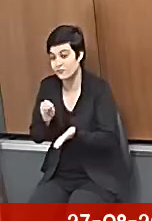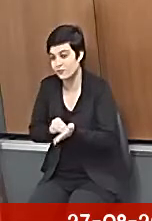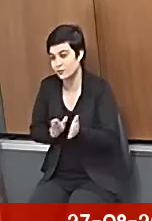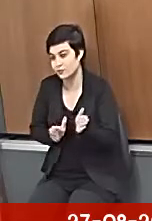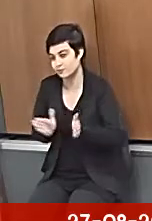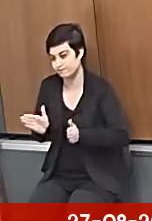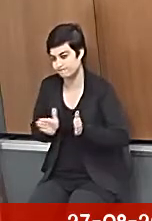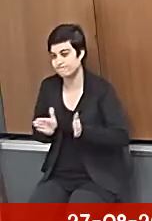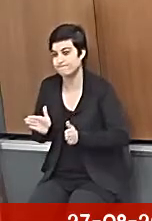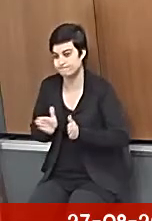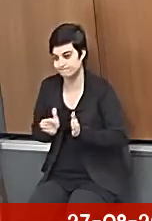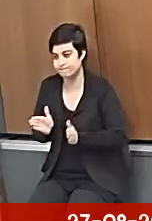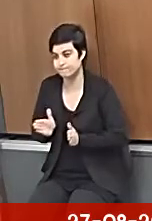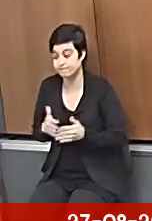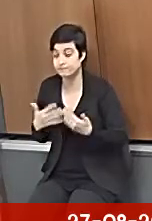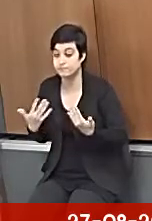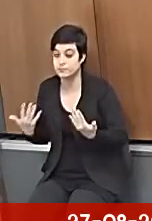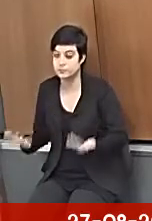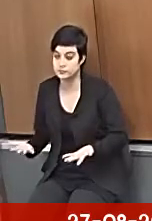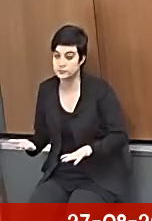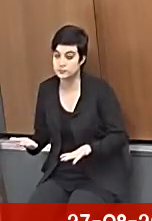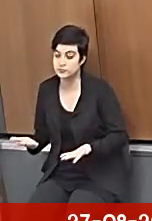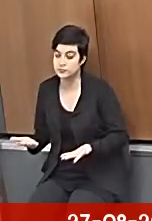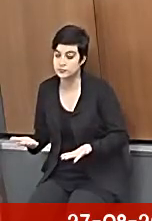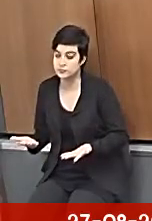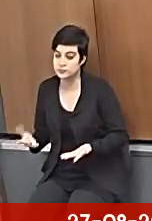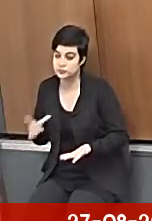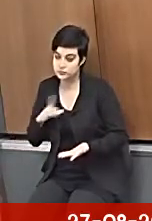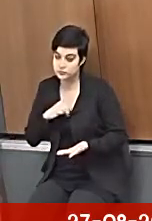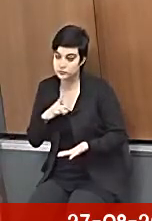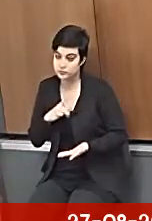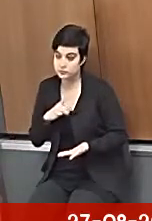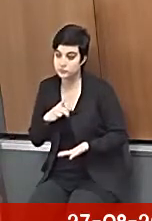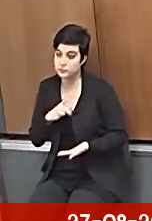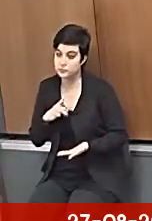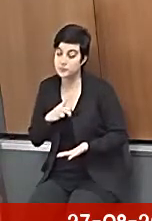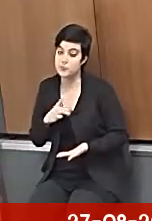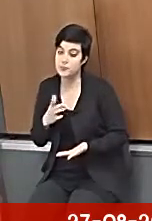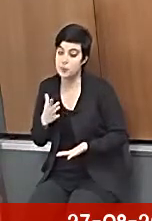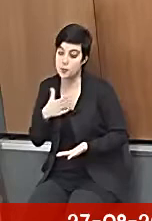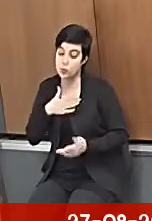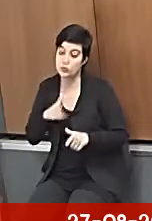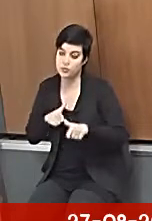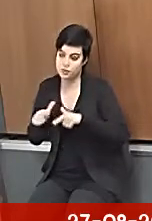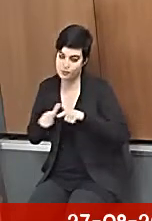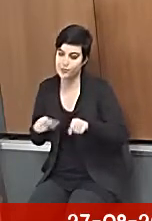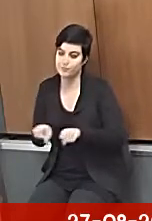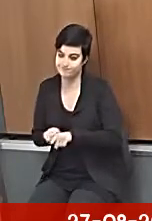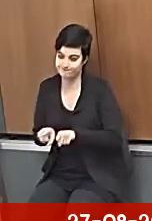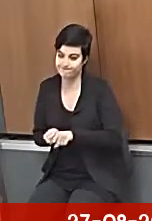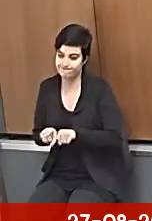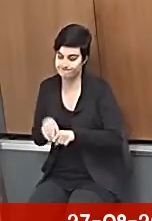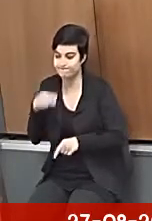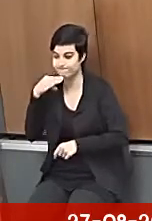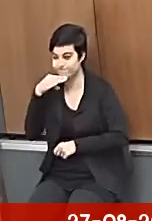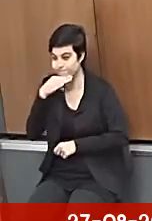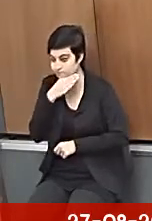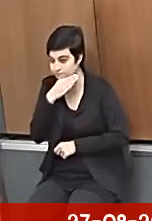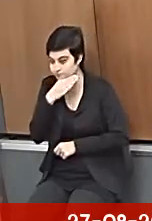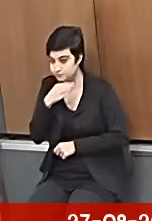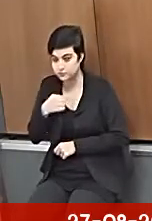então acabou chegando um pouco dentro do meu trabalho então não